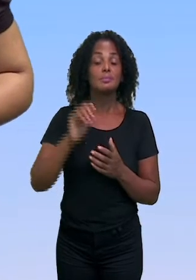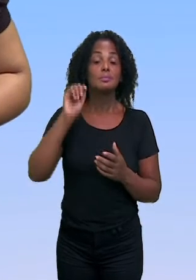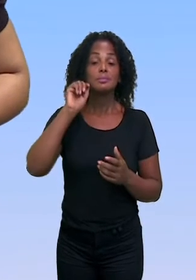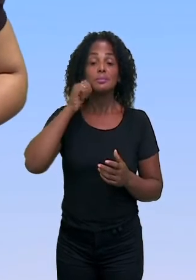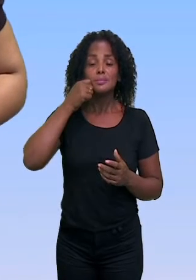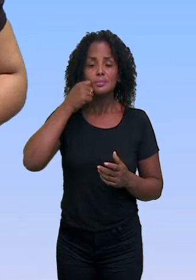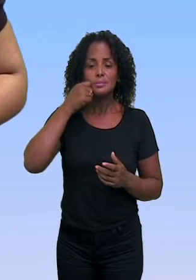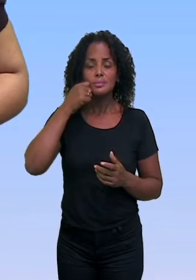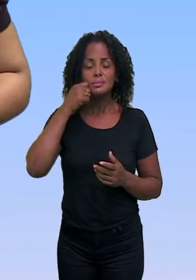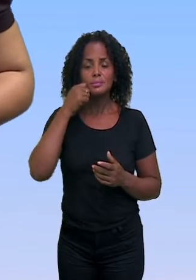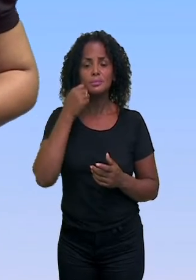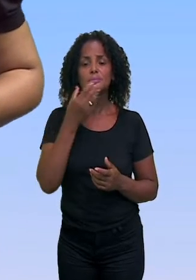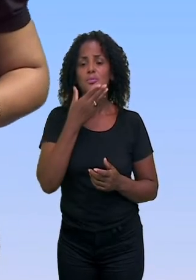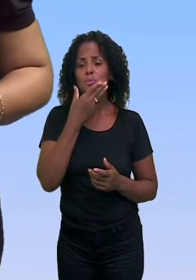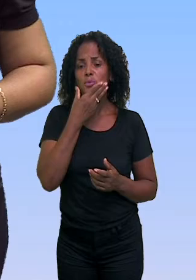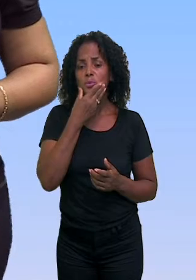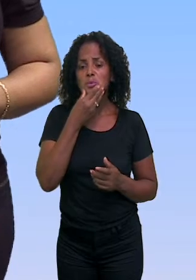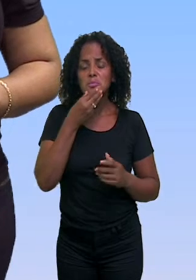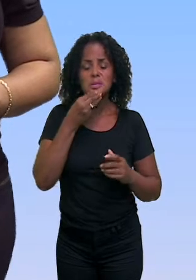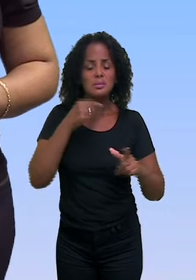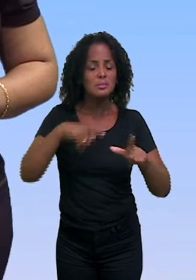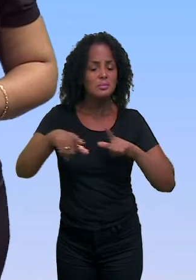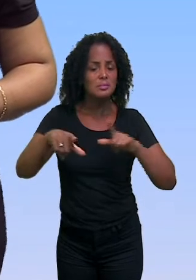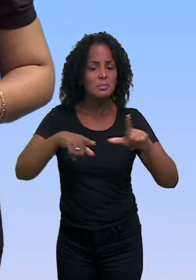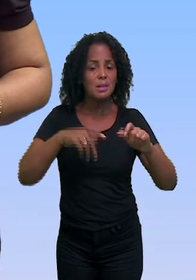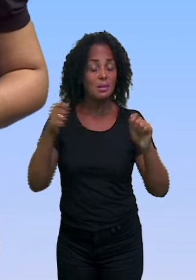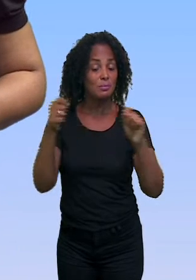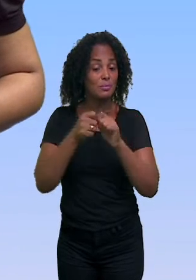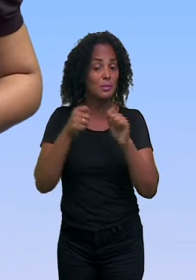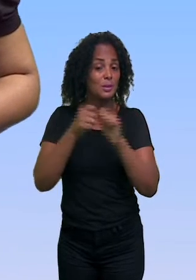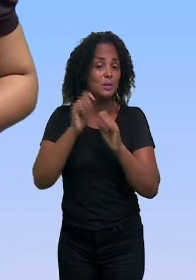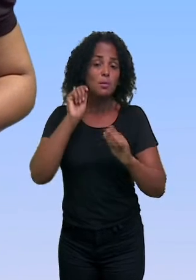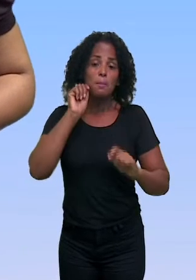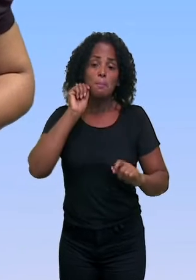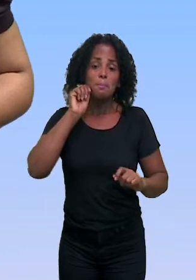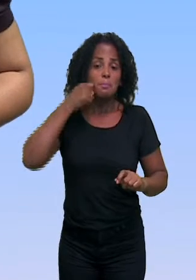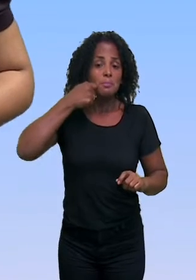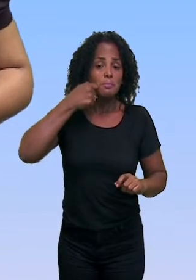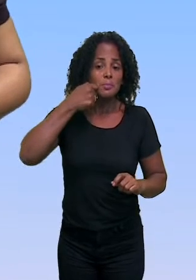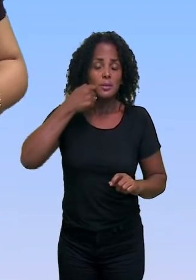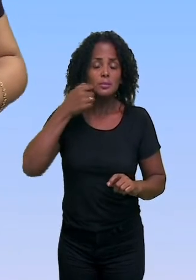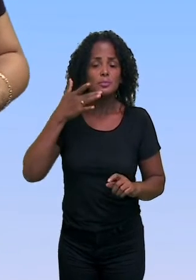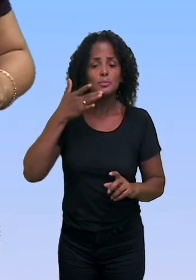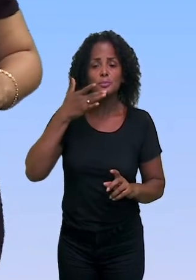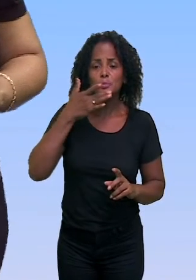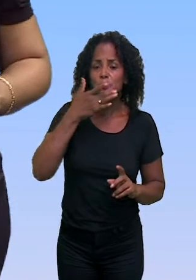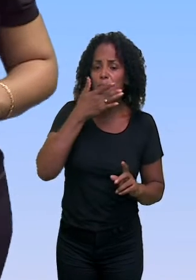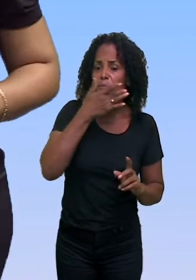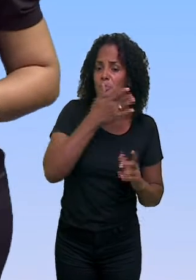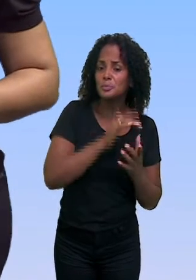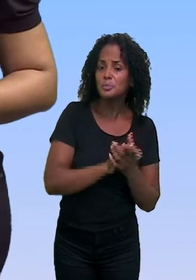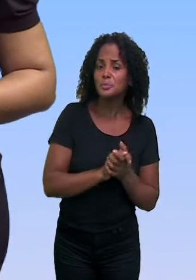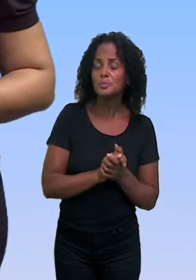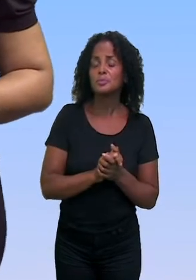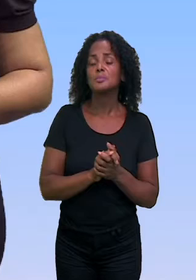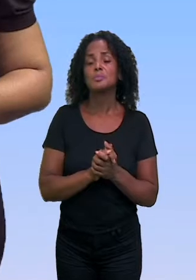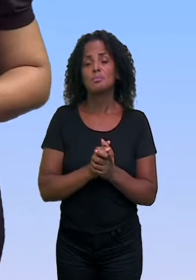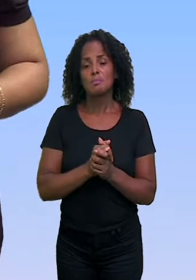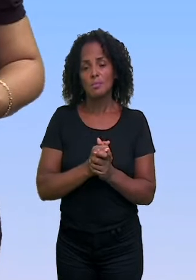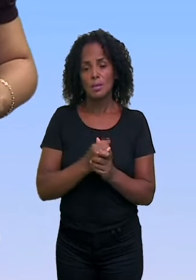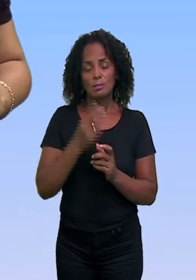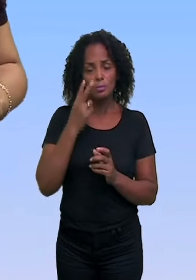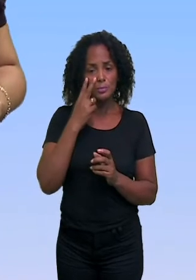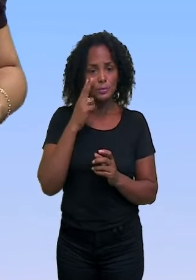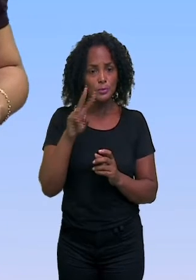Baker ripples Baker Então vou soletrar também Padeiro em inglês